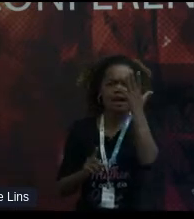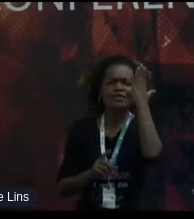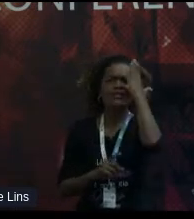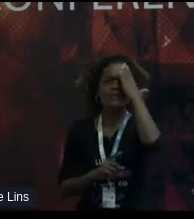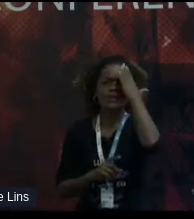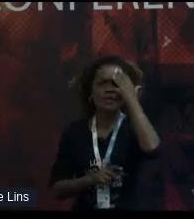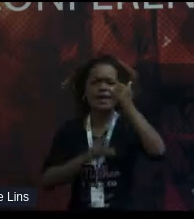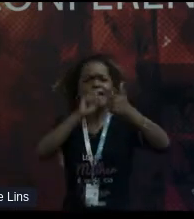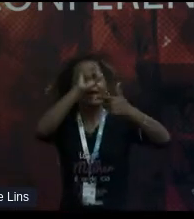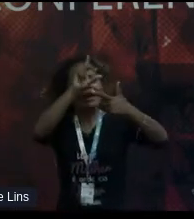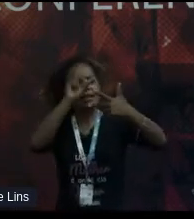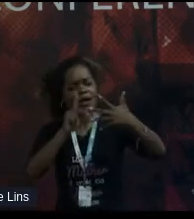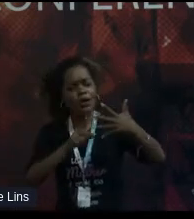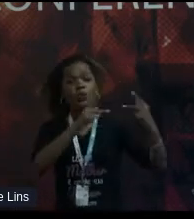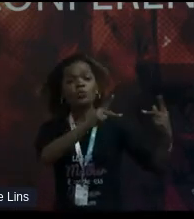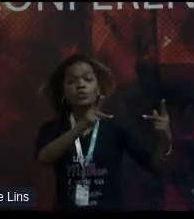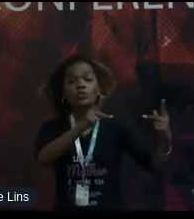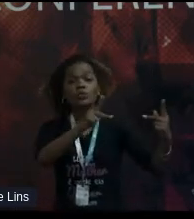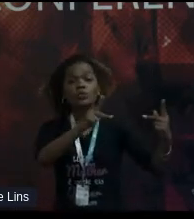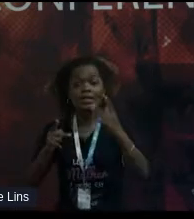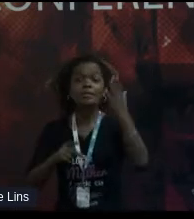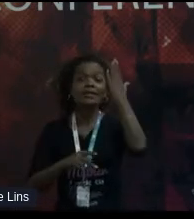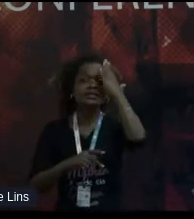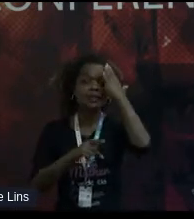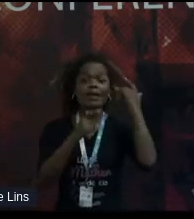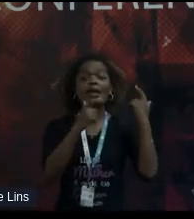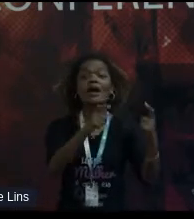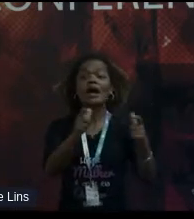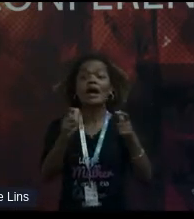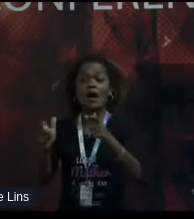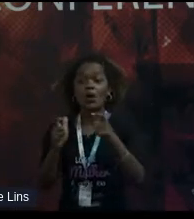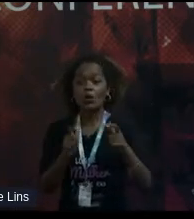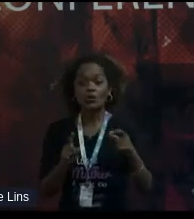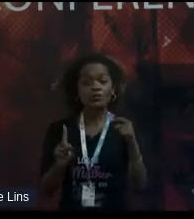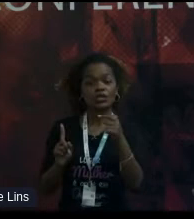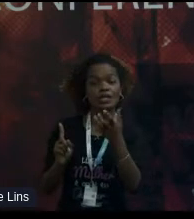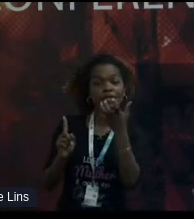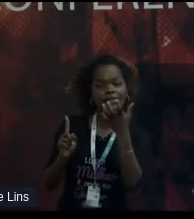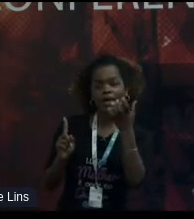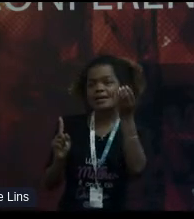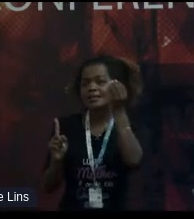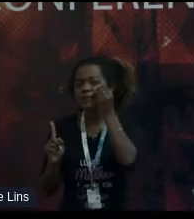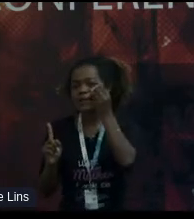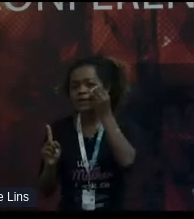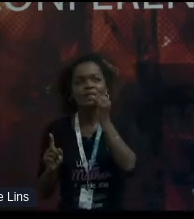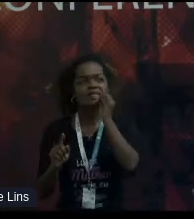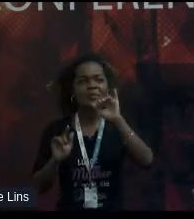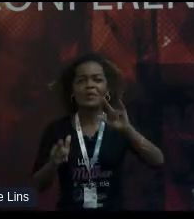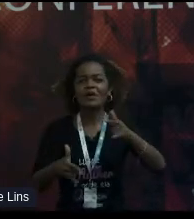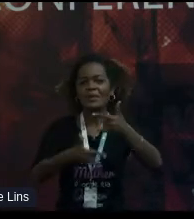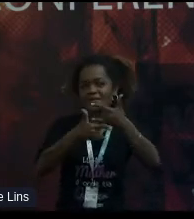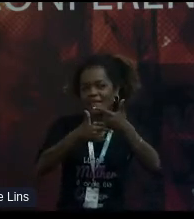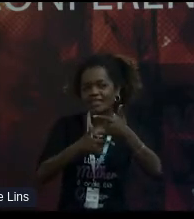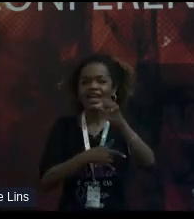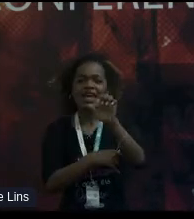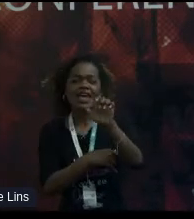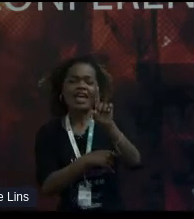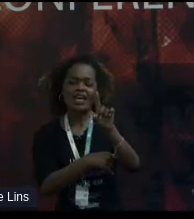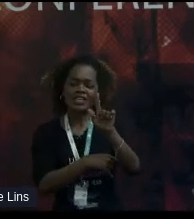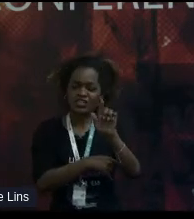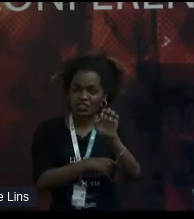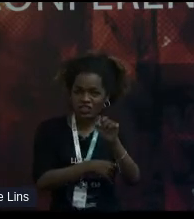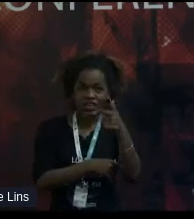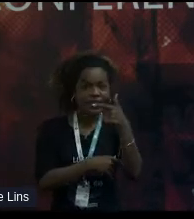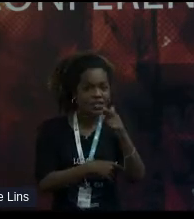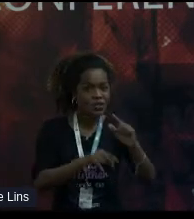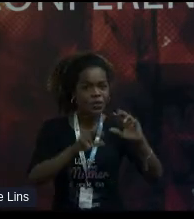link ali por onde ele está passando. Ele está querendo, né, experimentar o Microsoft Edge numa outra plataforma, que não o